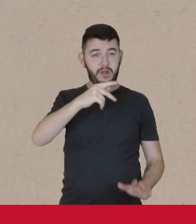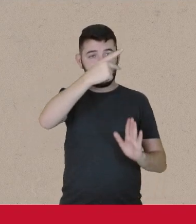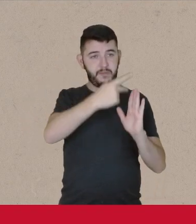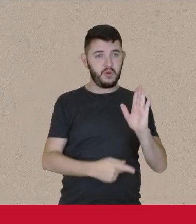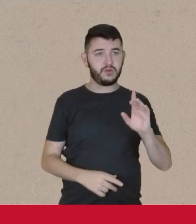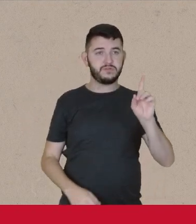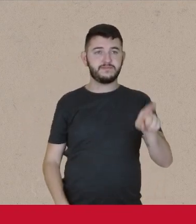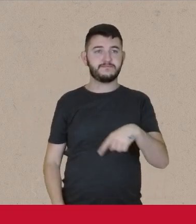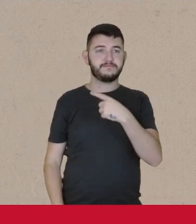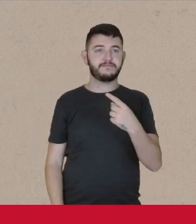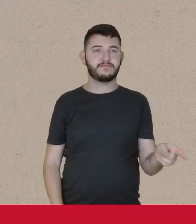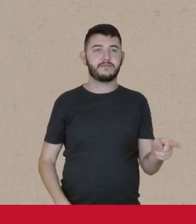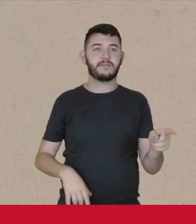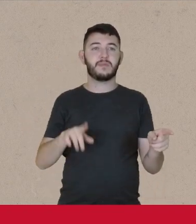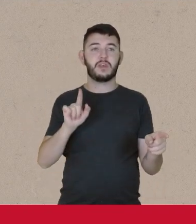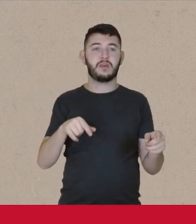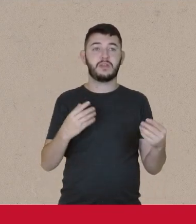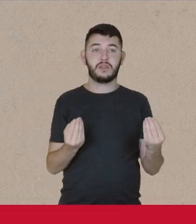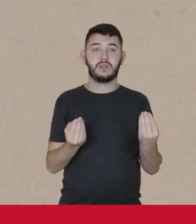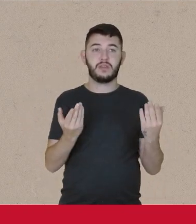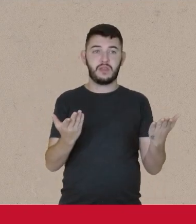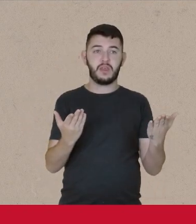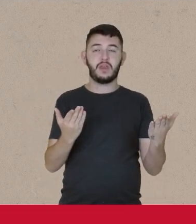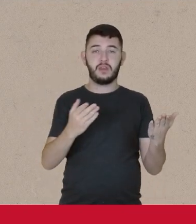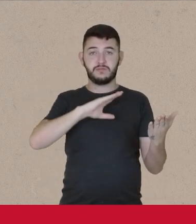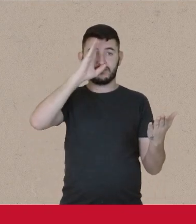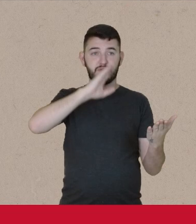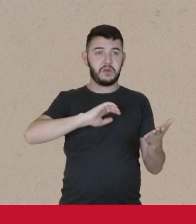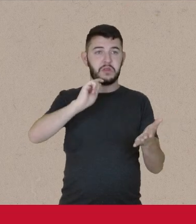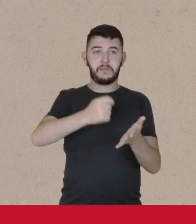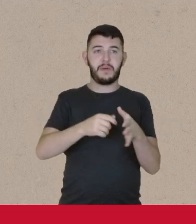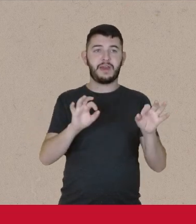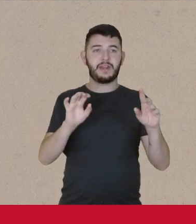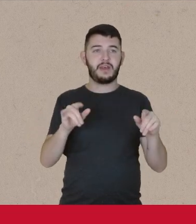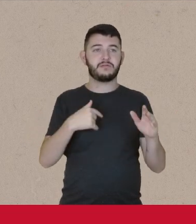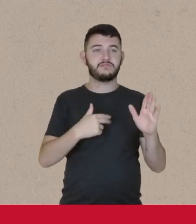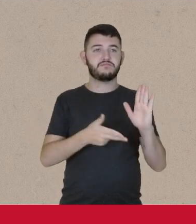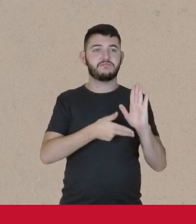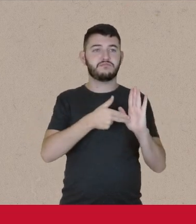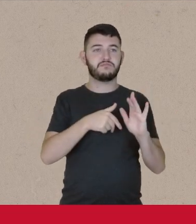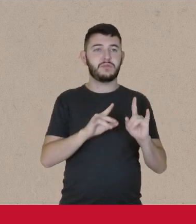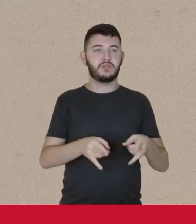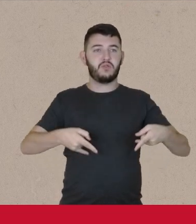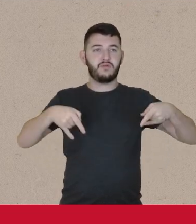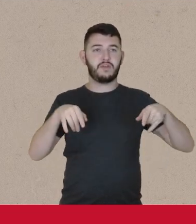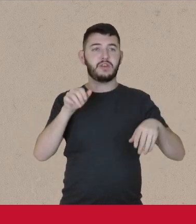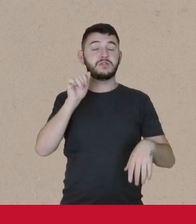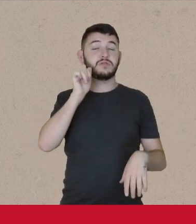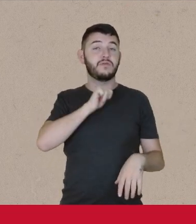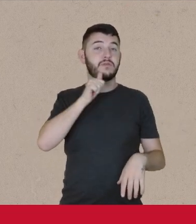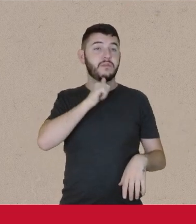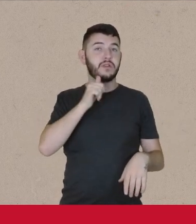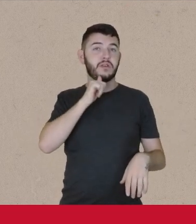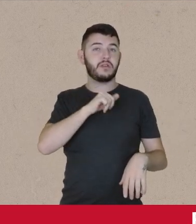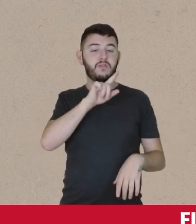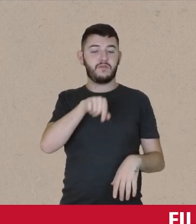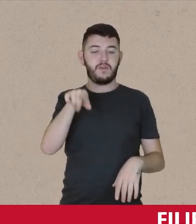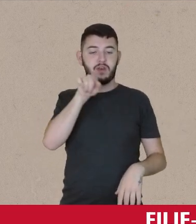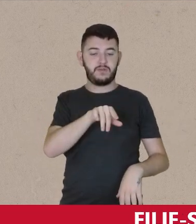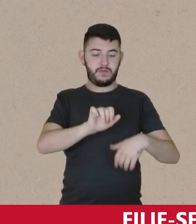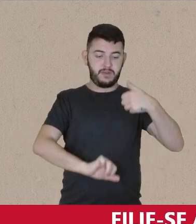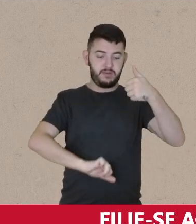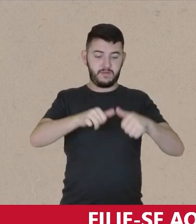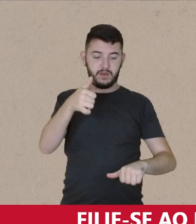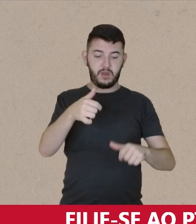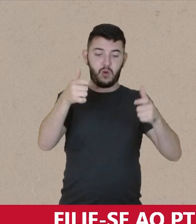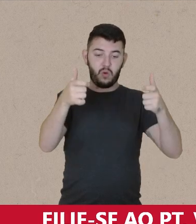que possibilita a distribuição gratuita de absorventes femininos. O veto vai ser analisado pelo Congresso Nacional